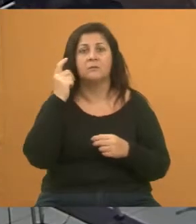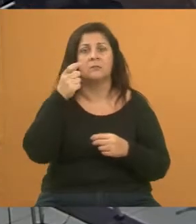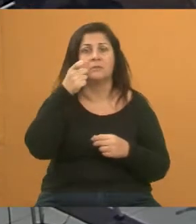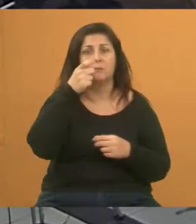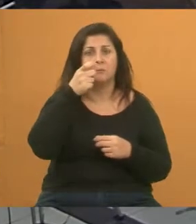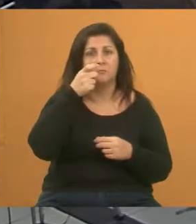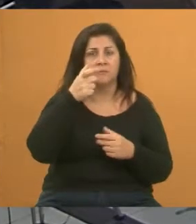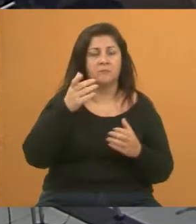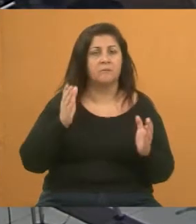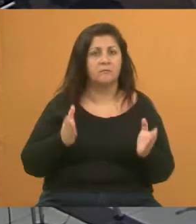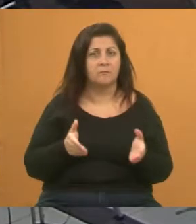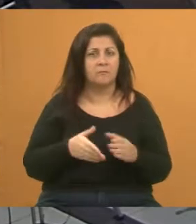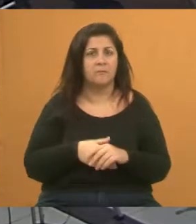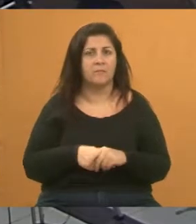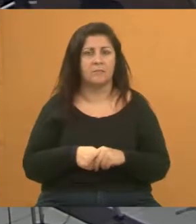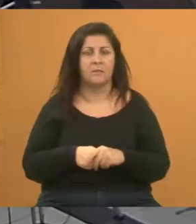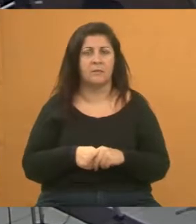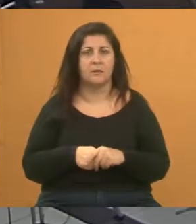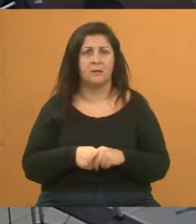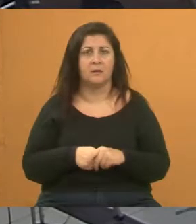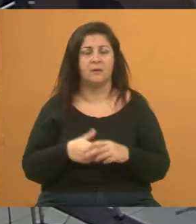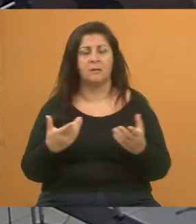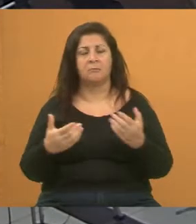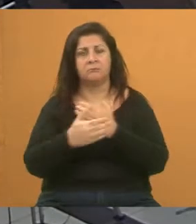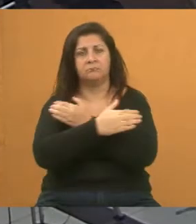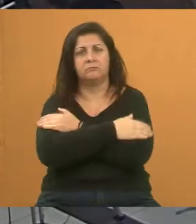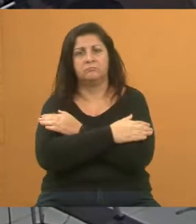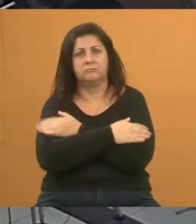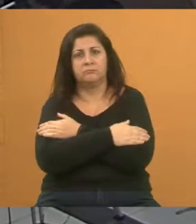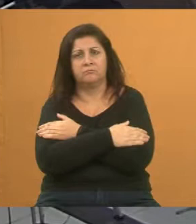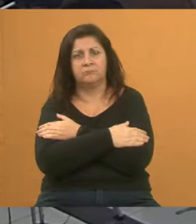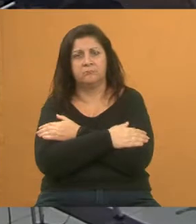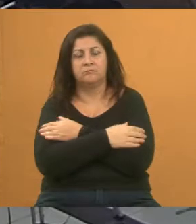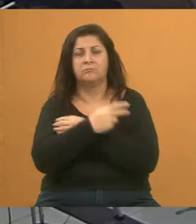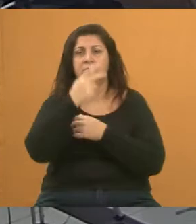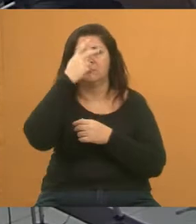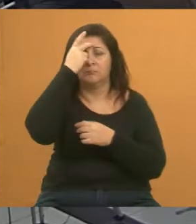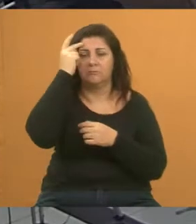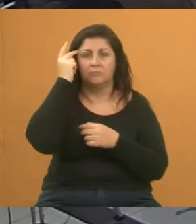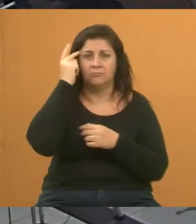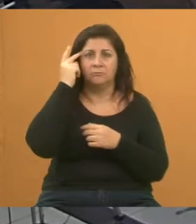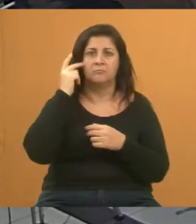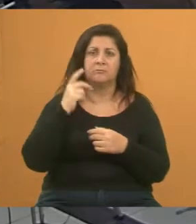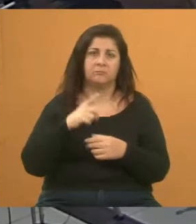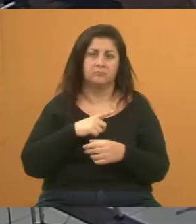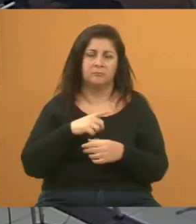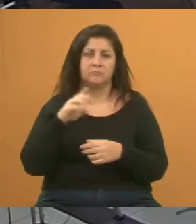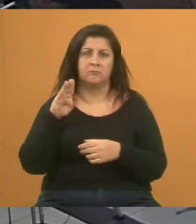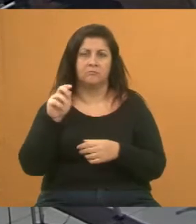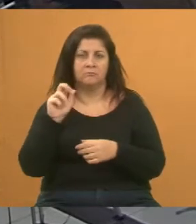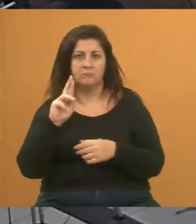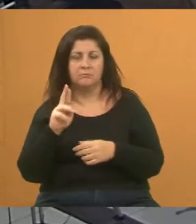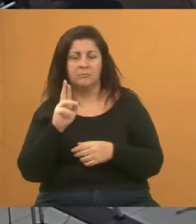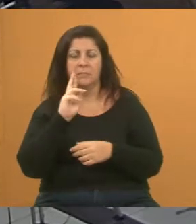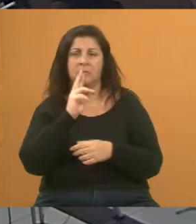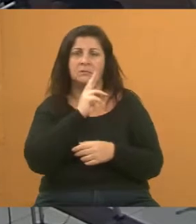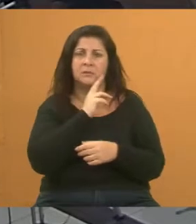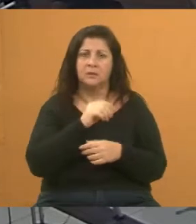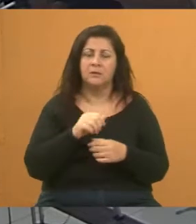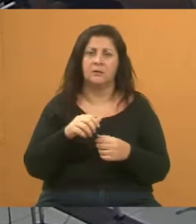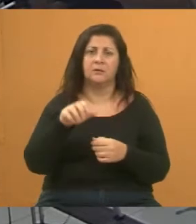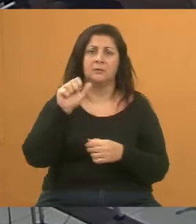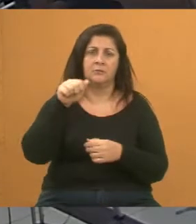nós nesse momento. Quero até mandar um abraço para os comerciantes do Rio Comprido, em nome da Ângela, do